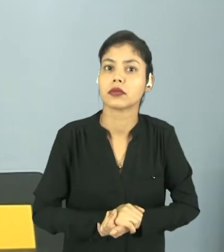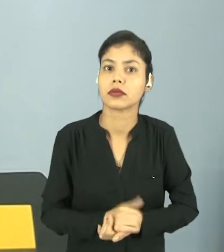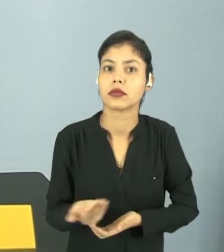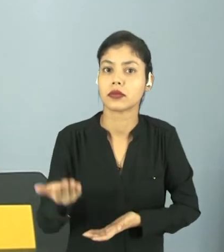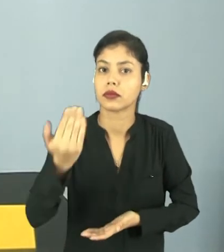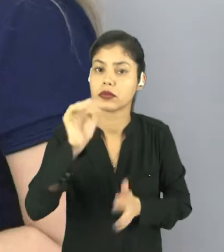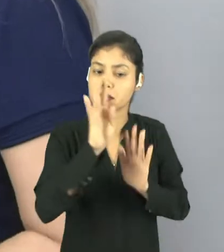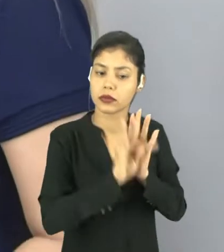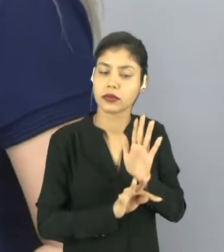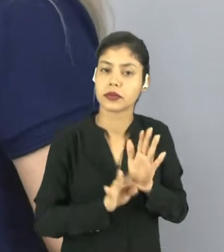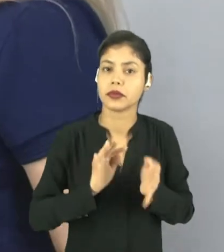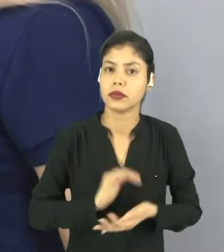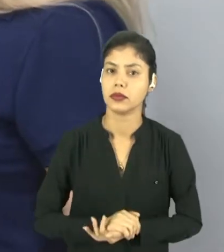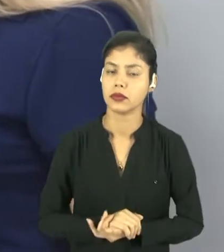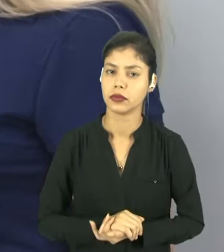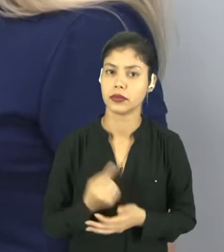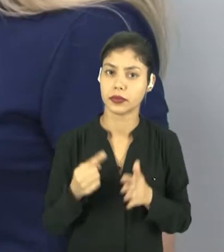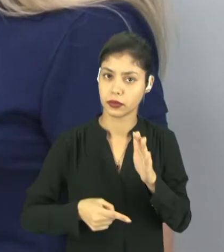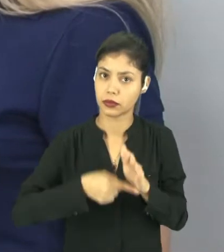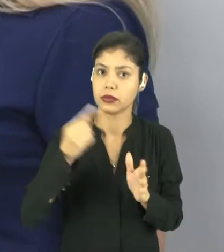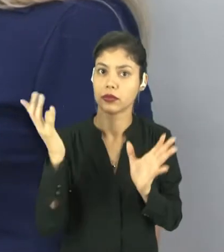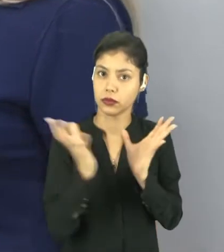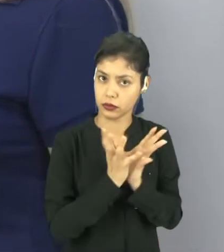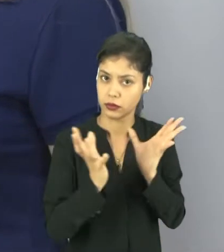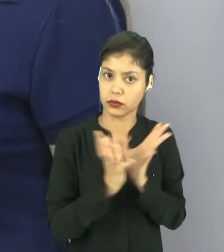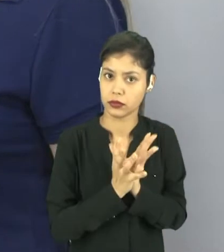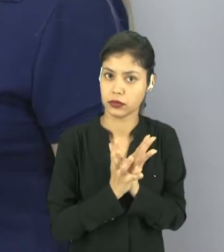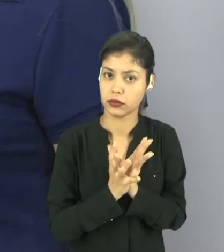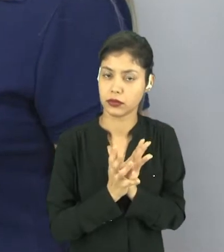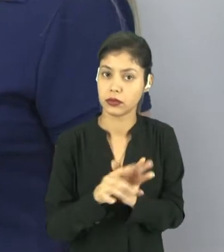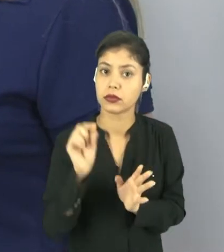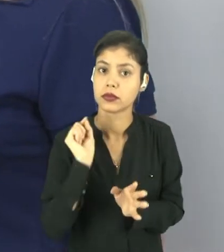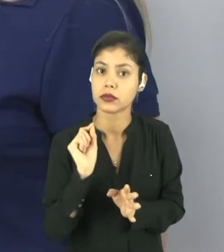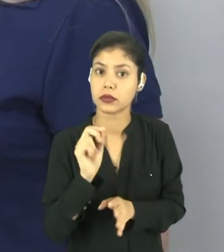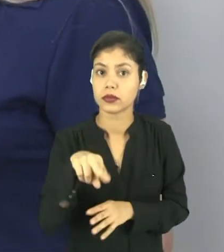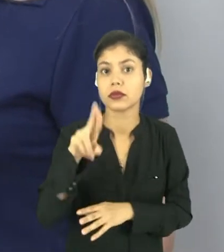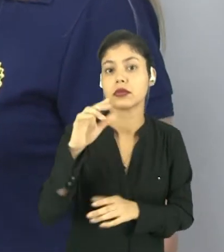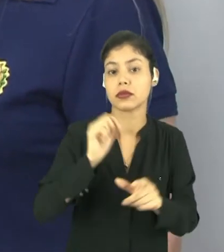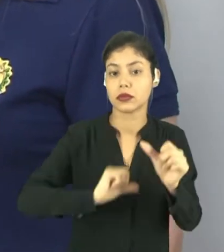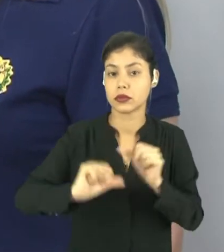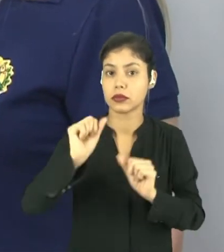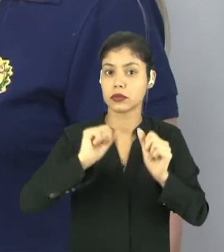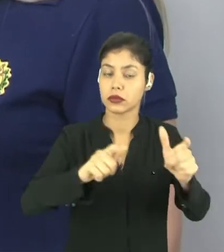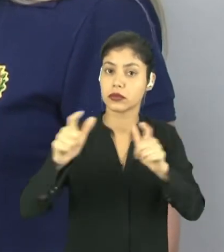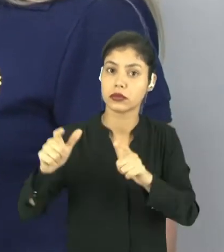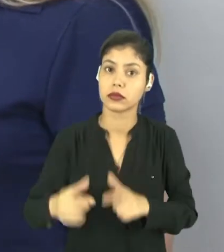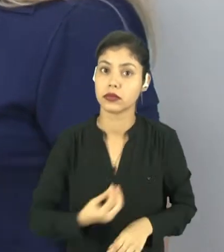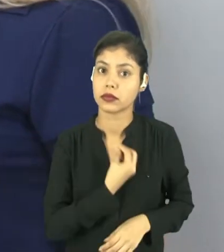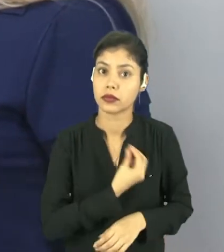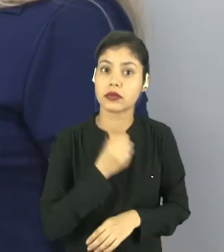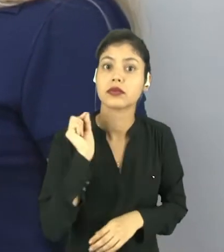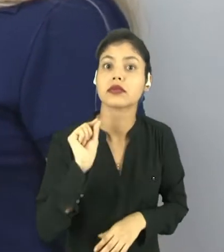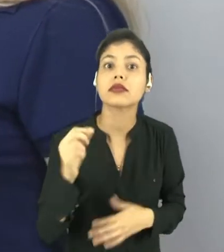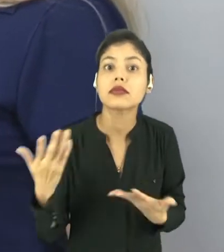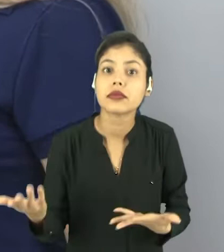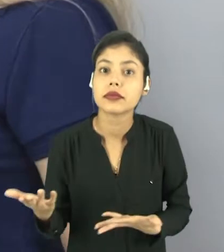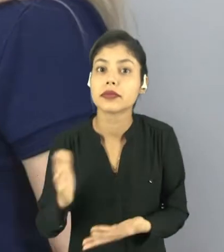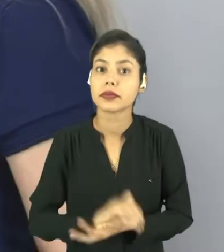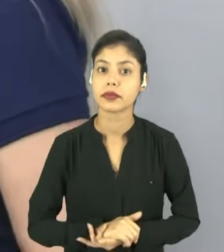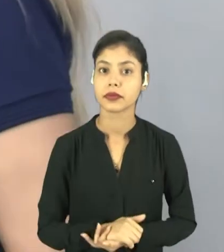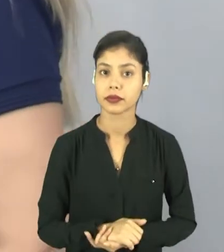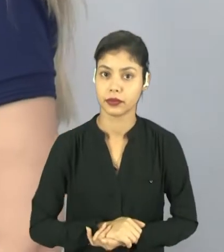Vamos lá no texto? Os primeiros grupos humanos, eles eram nômades. Eles viviam de quê?